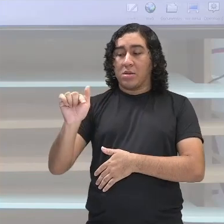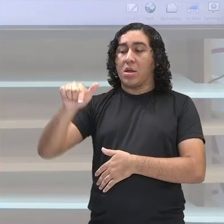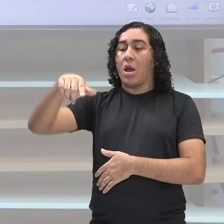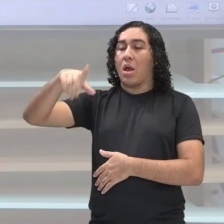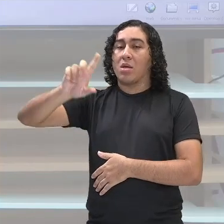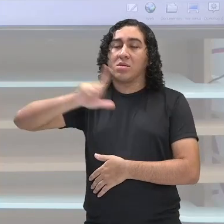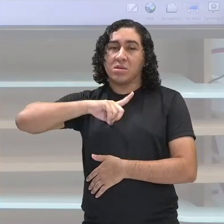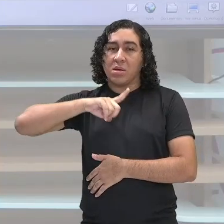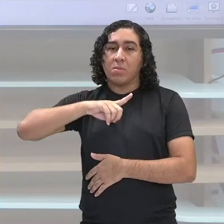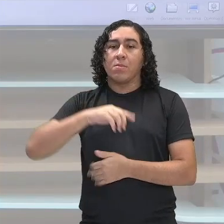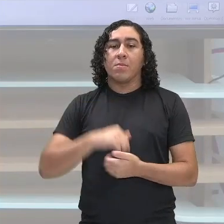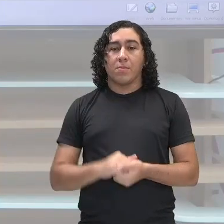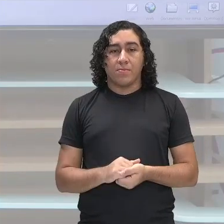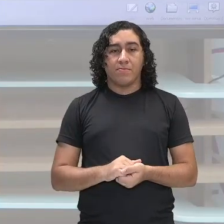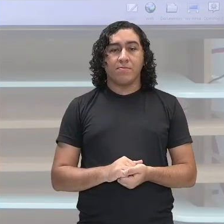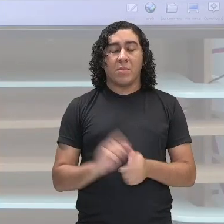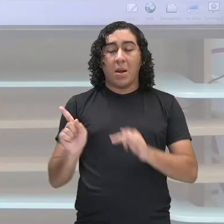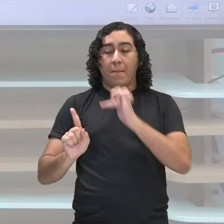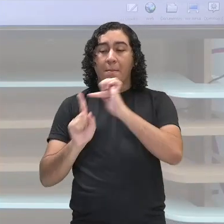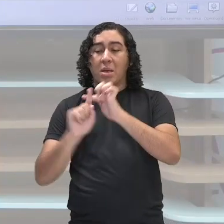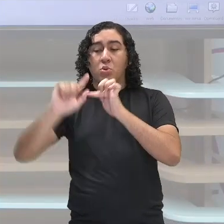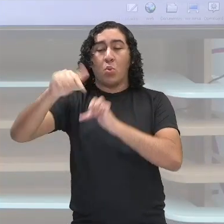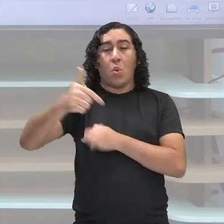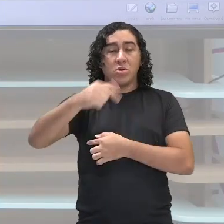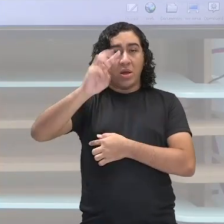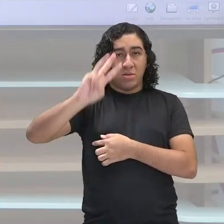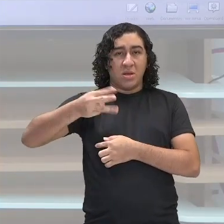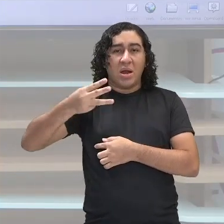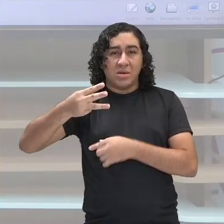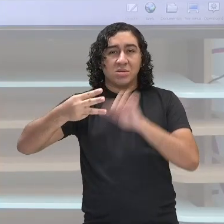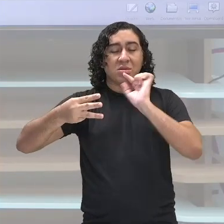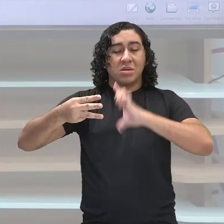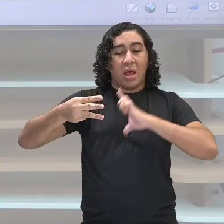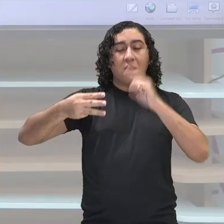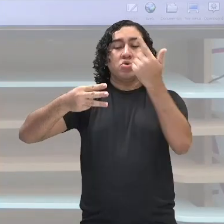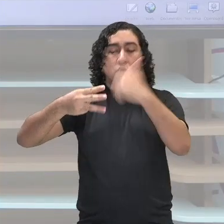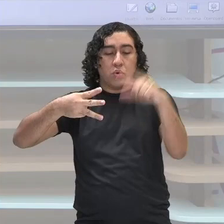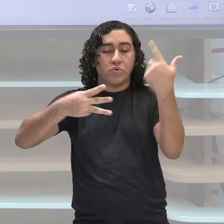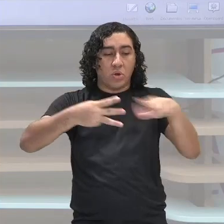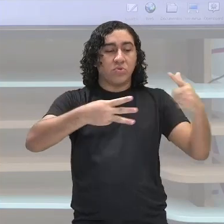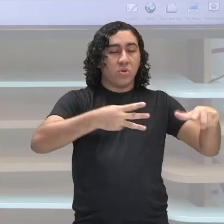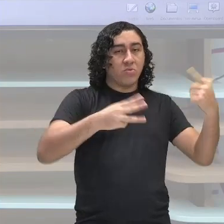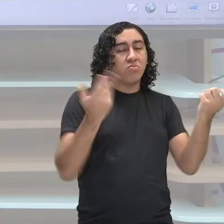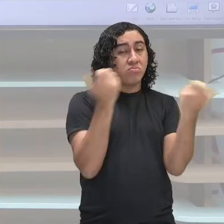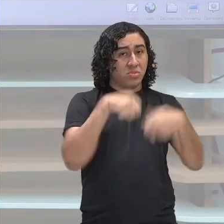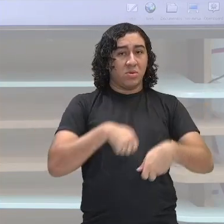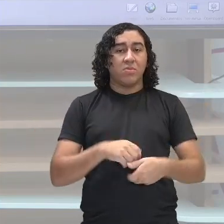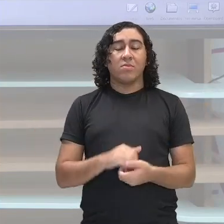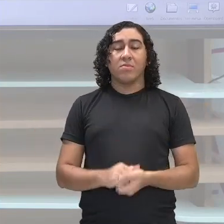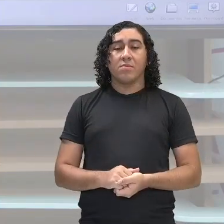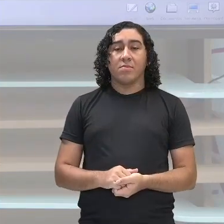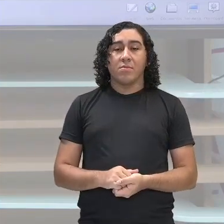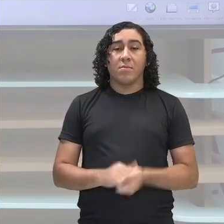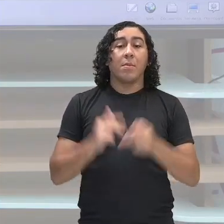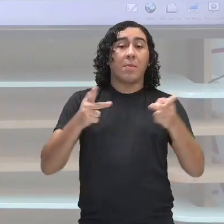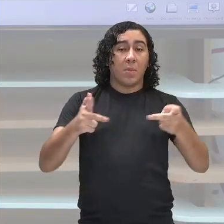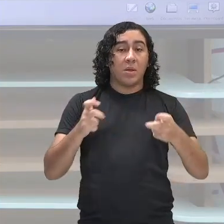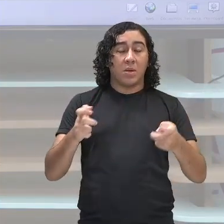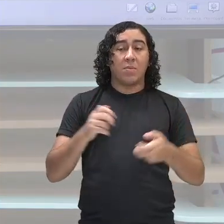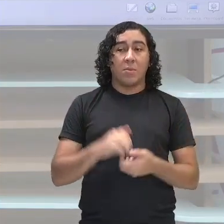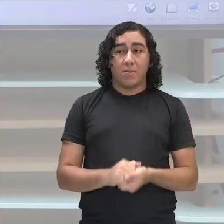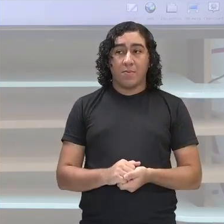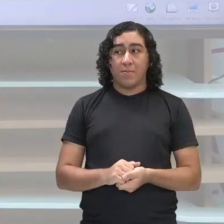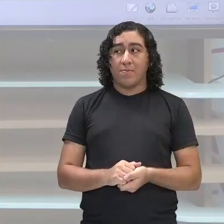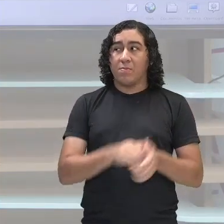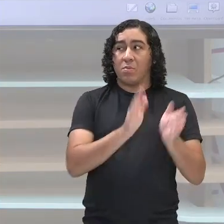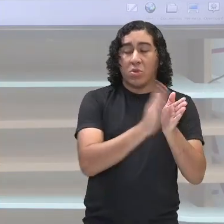que foi o 3, eu consigo montar o restante da minha sequência numérica, tá? Então veja que essa sequência,